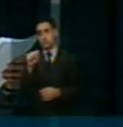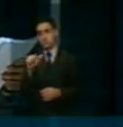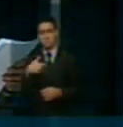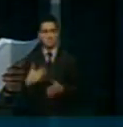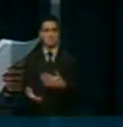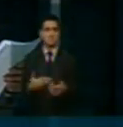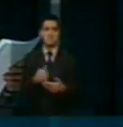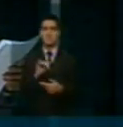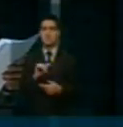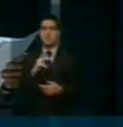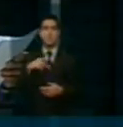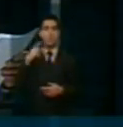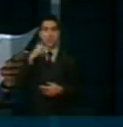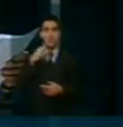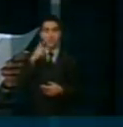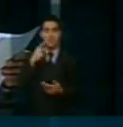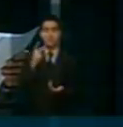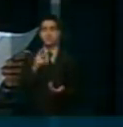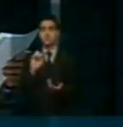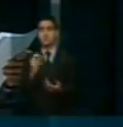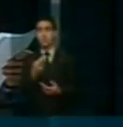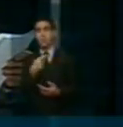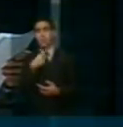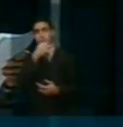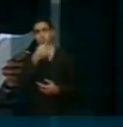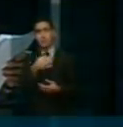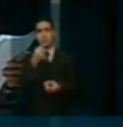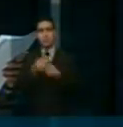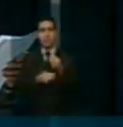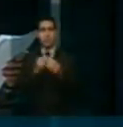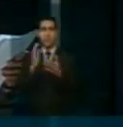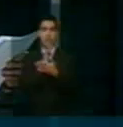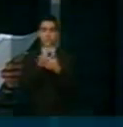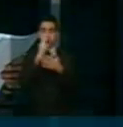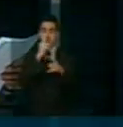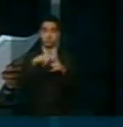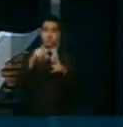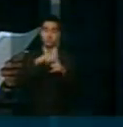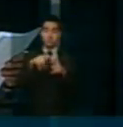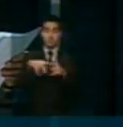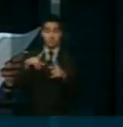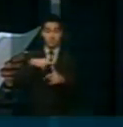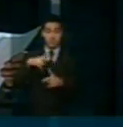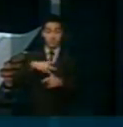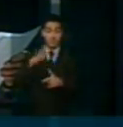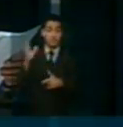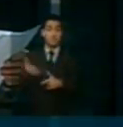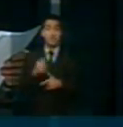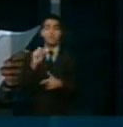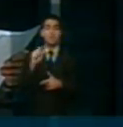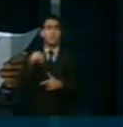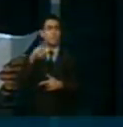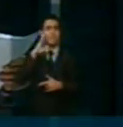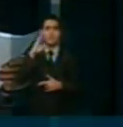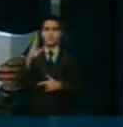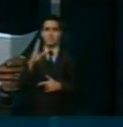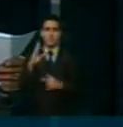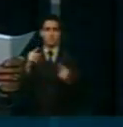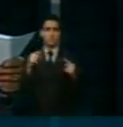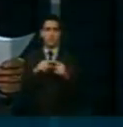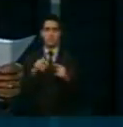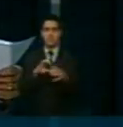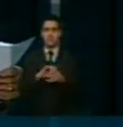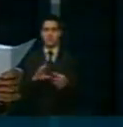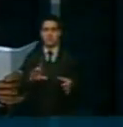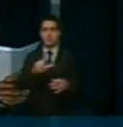políticas, simpatias ou opinião sobre problemas isolados, para salvar o que é essencial, a democracia, a lei